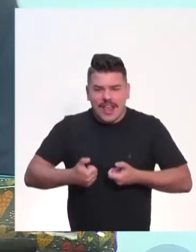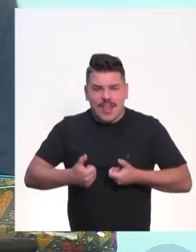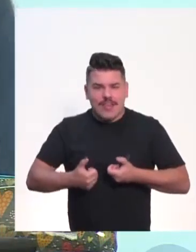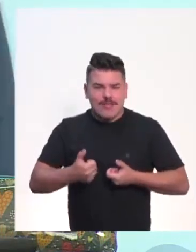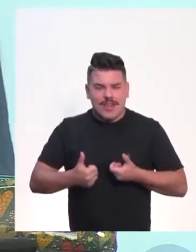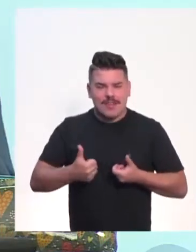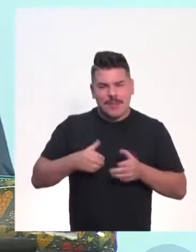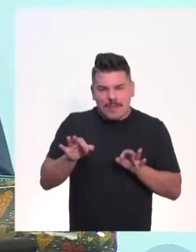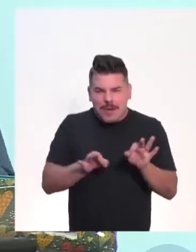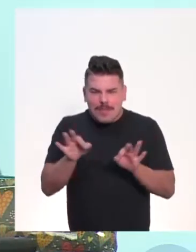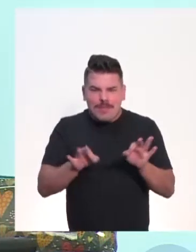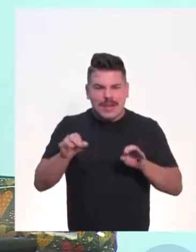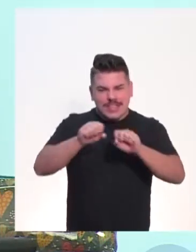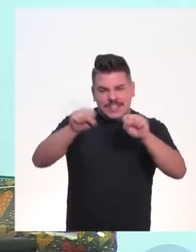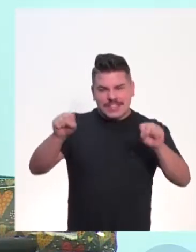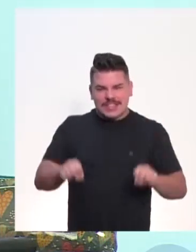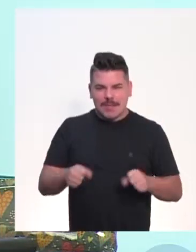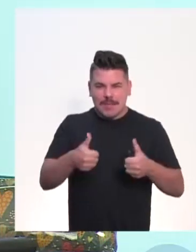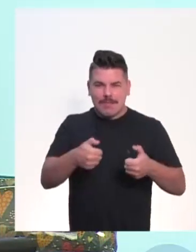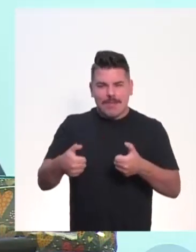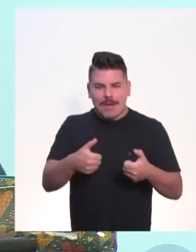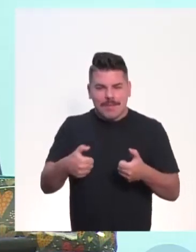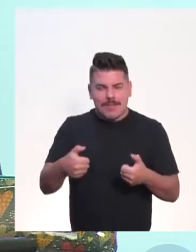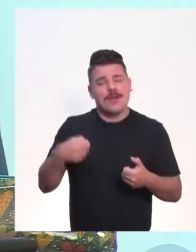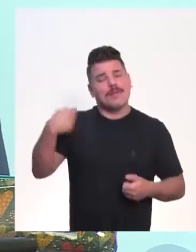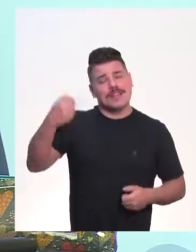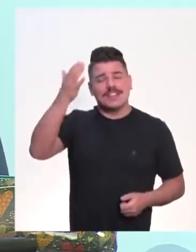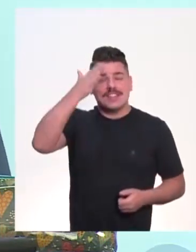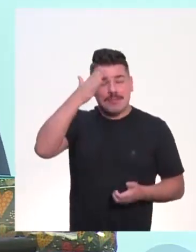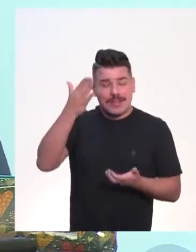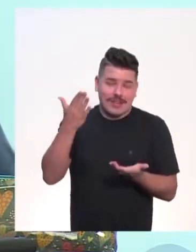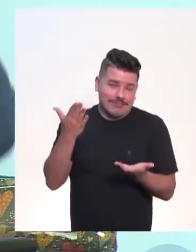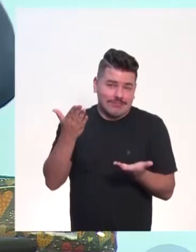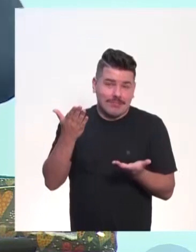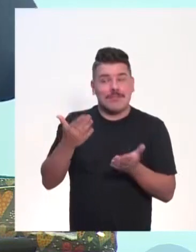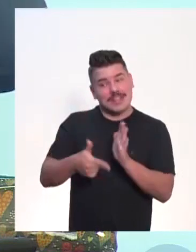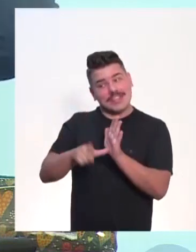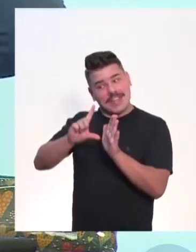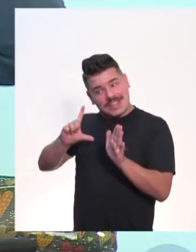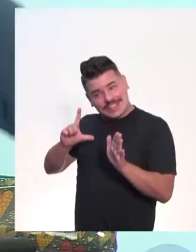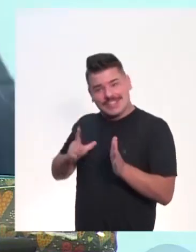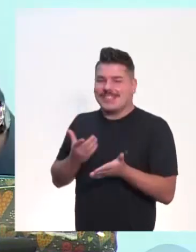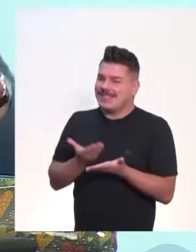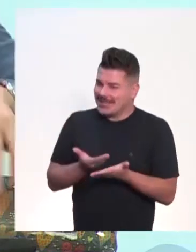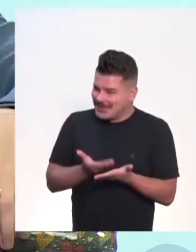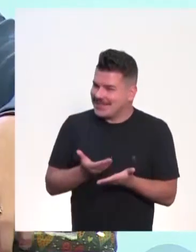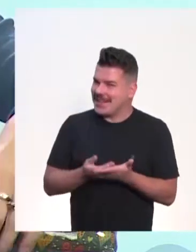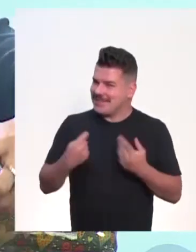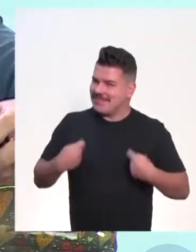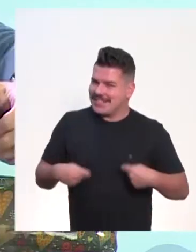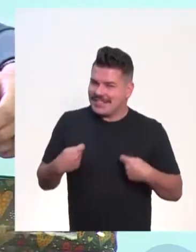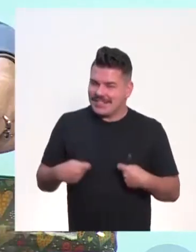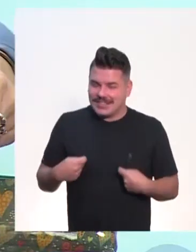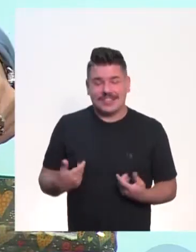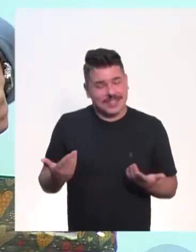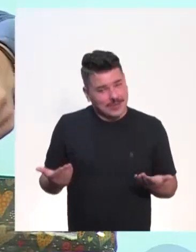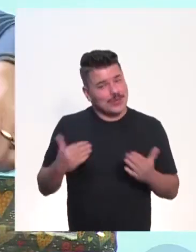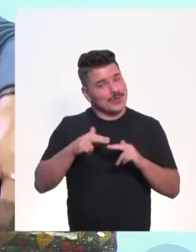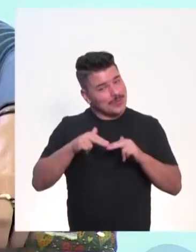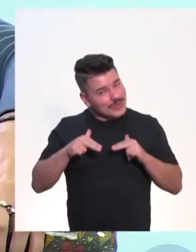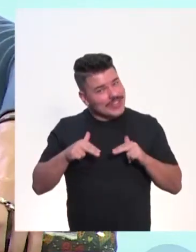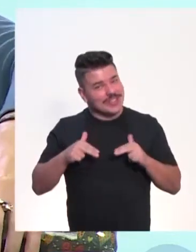desenvolver jogos são habilidades que a gente precisa fazer estudando, certo? Então, para a